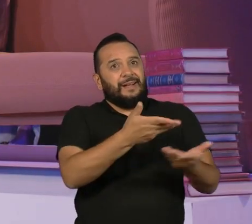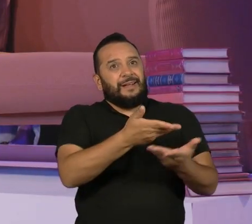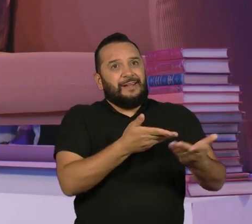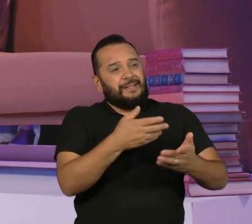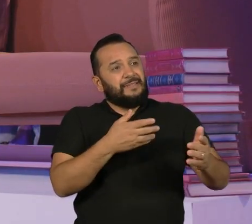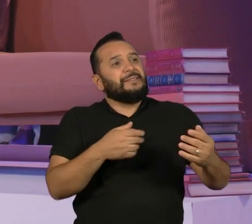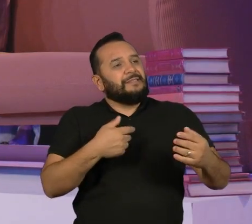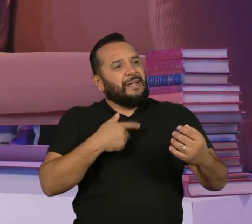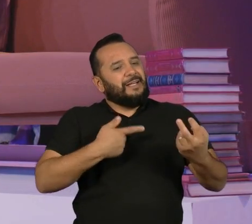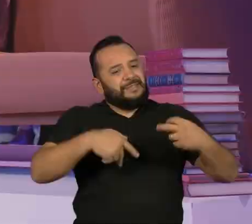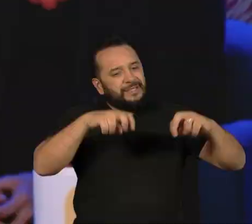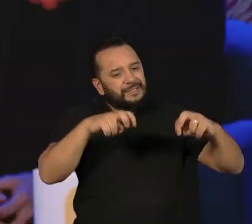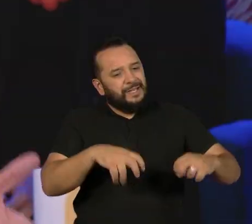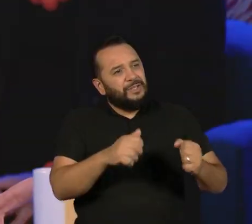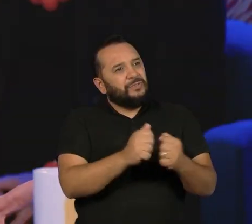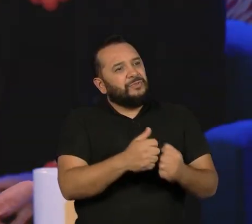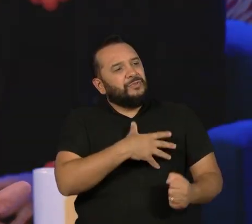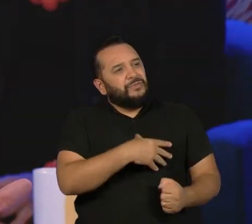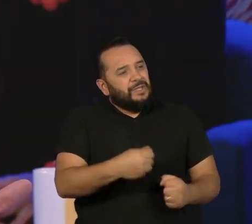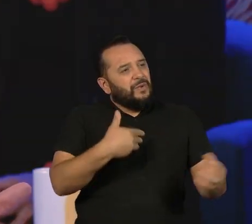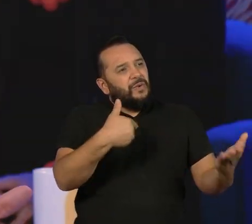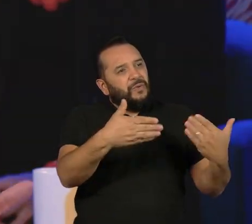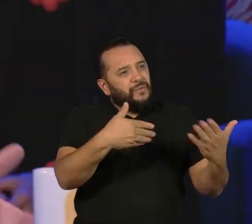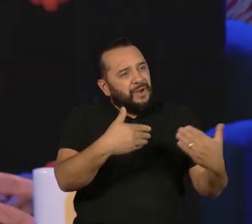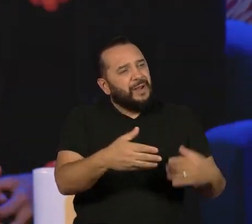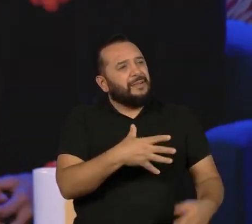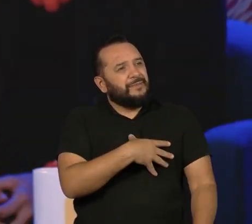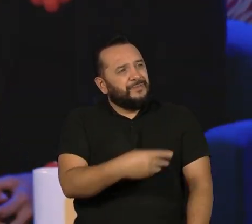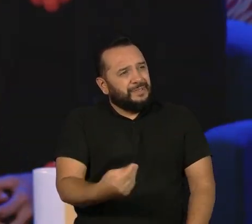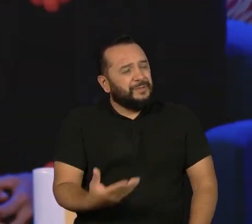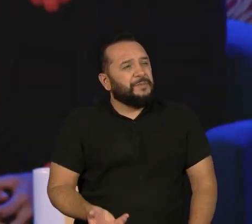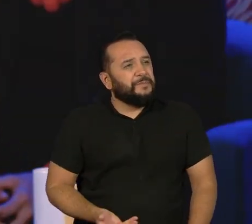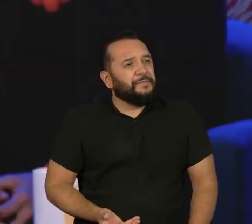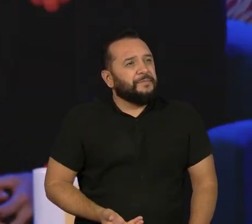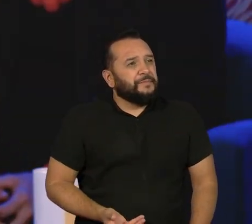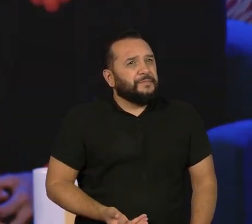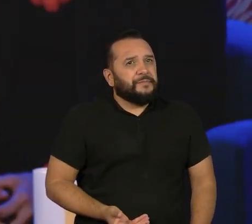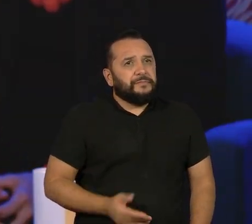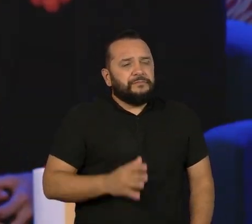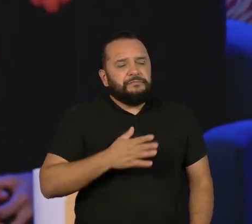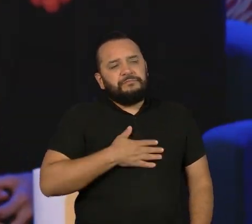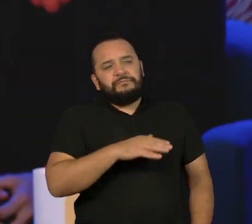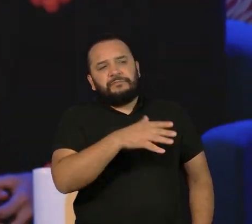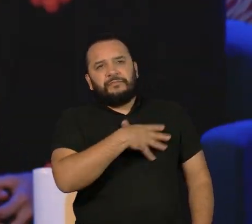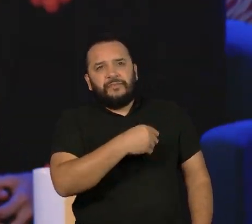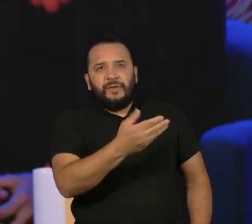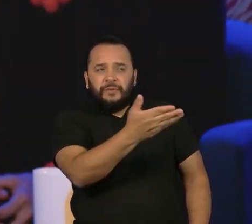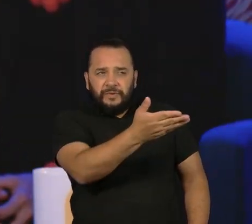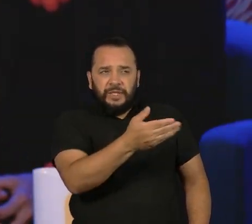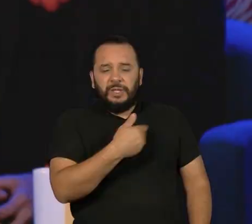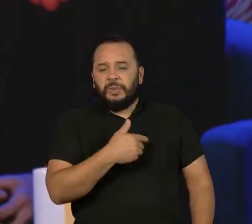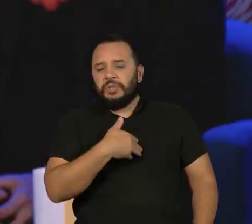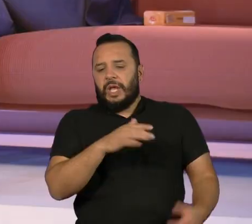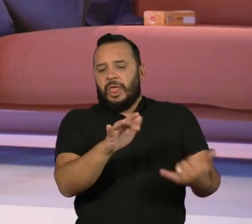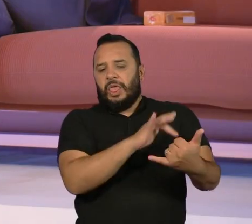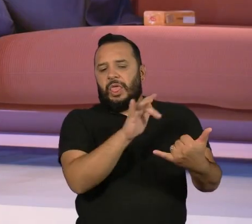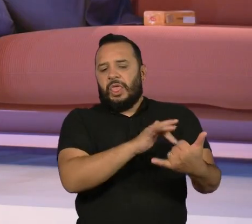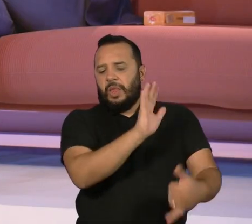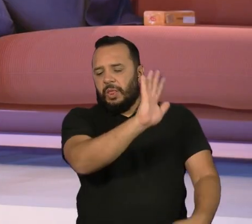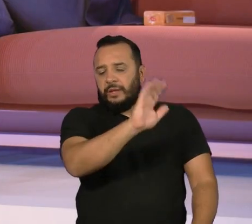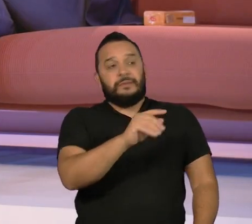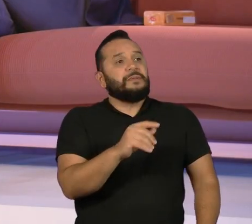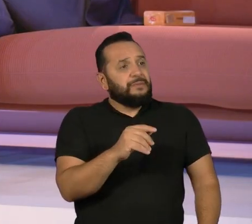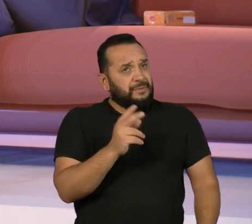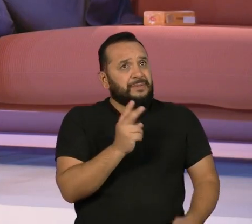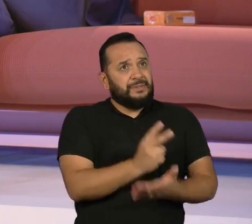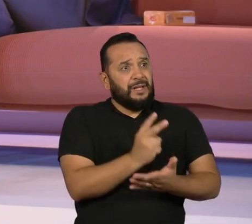no chão com o filho, ele conversa com o filho. Porque senão fica assim, os pais, não, meus filhos não usam tela. E ele está o tempo todo ali. É isso. Tudo